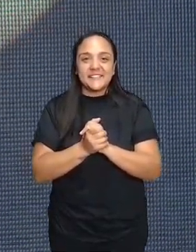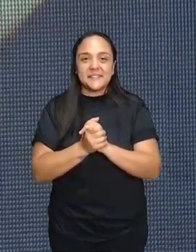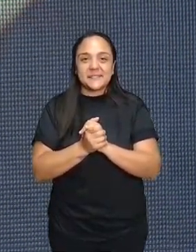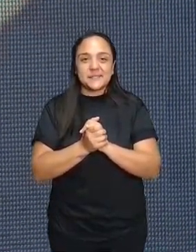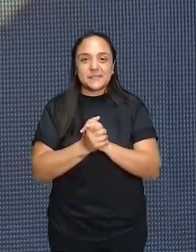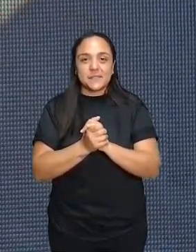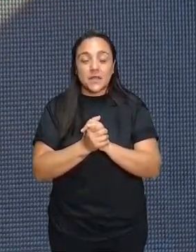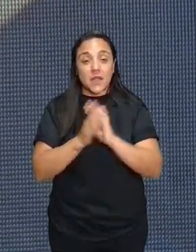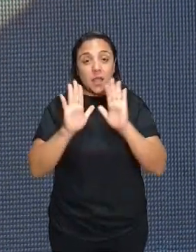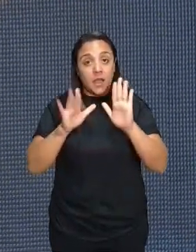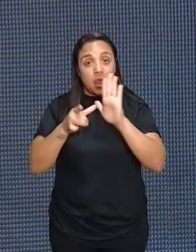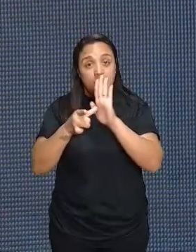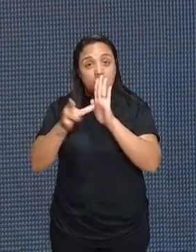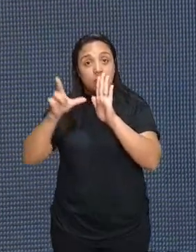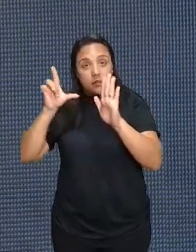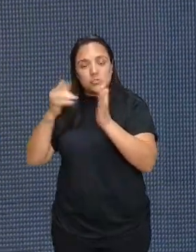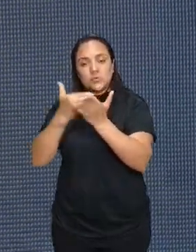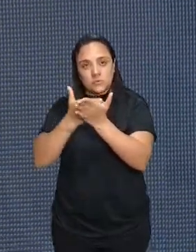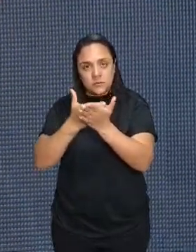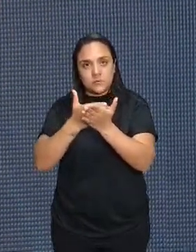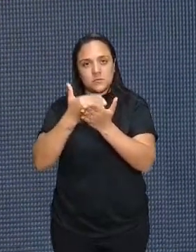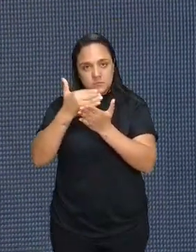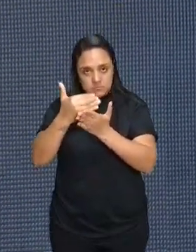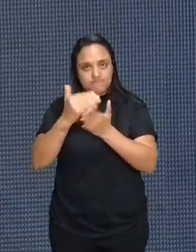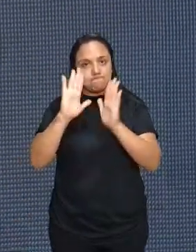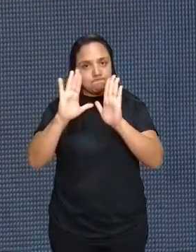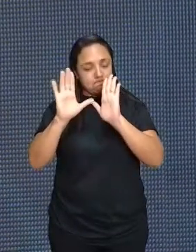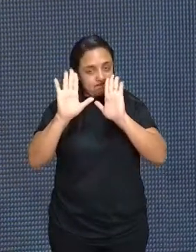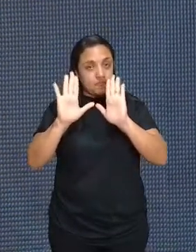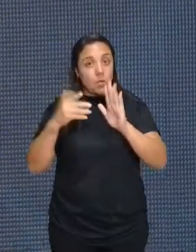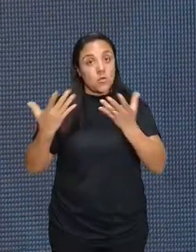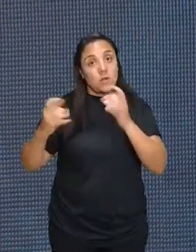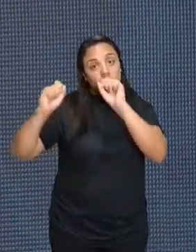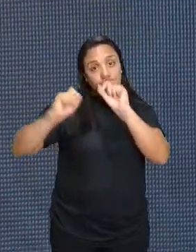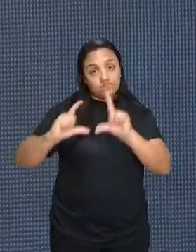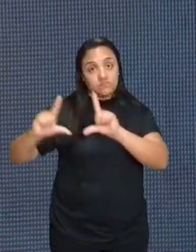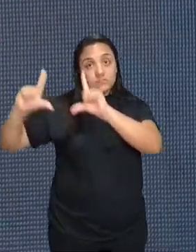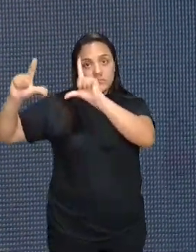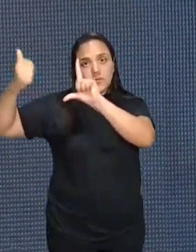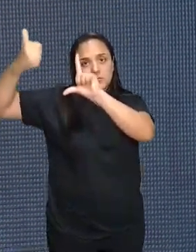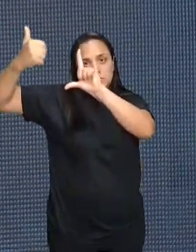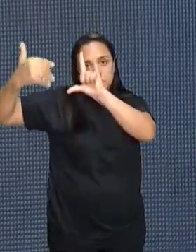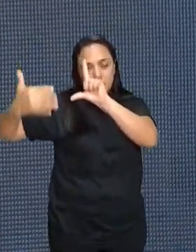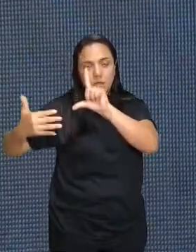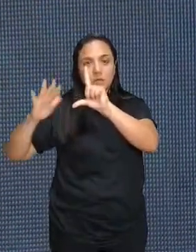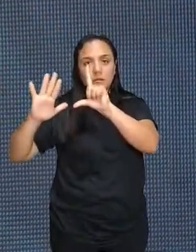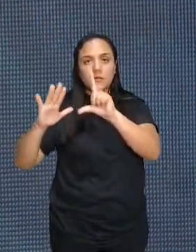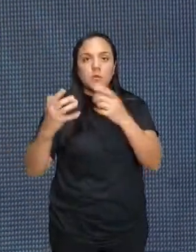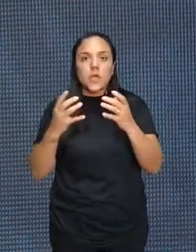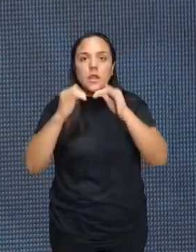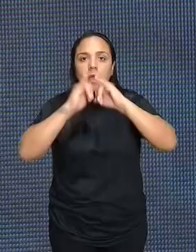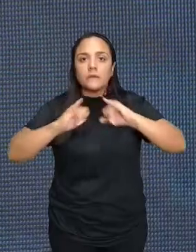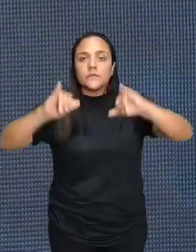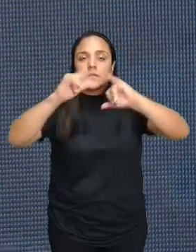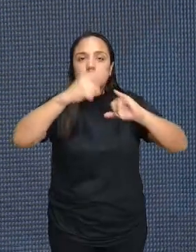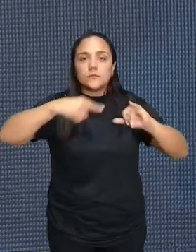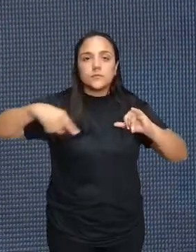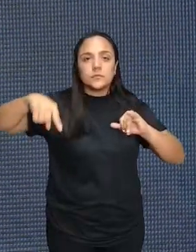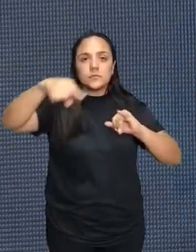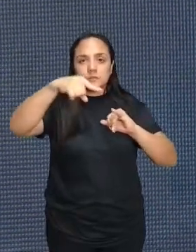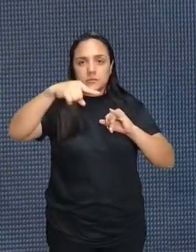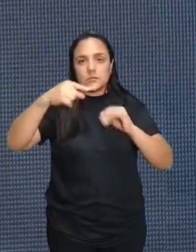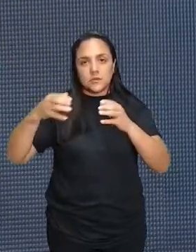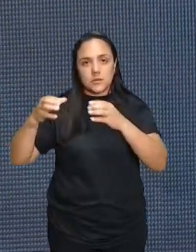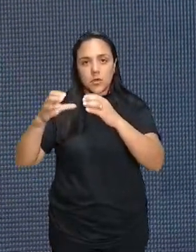Primeiro, antes de falar um pouquinho mais sobre o painel e as pessoas que vão vir, só queria dar um recado que, já que eu sou da